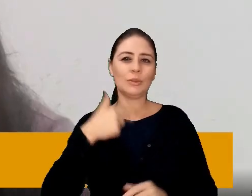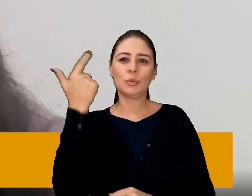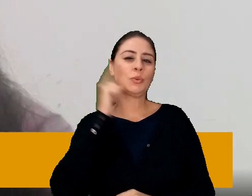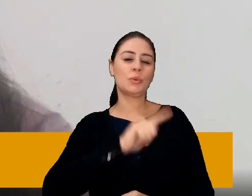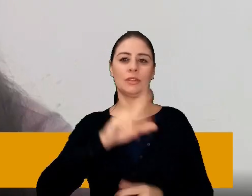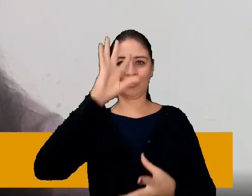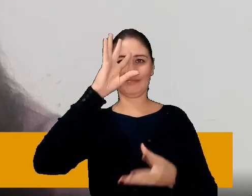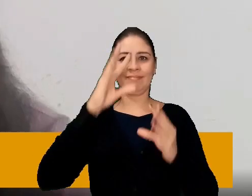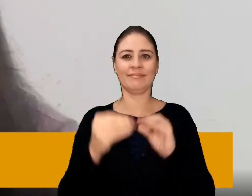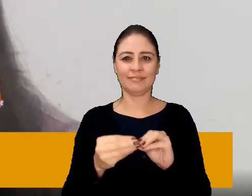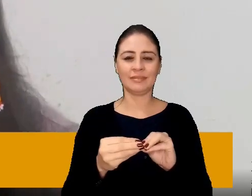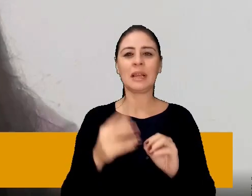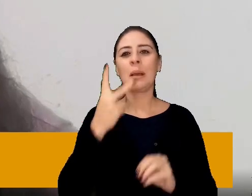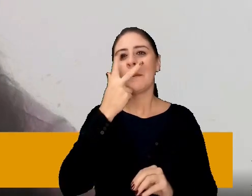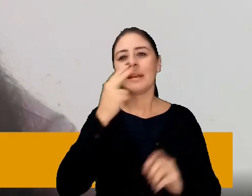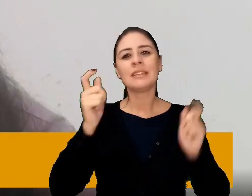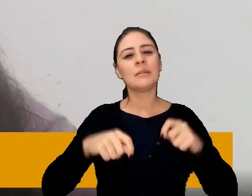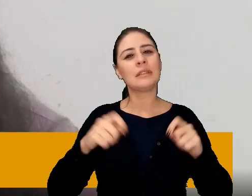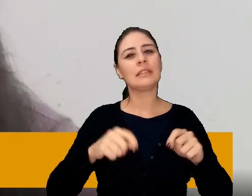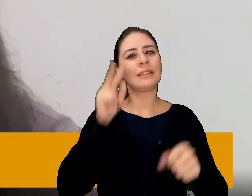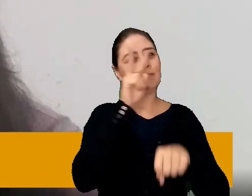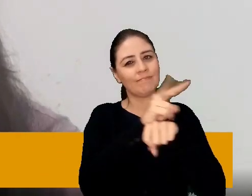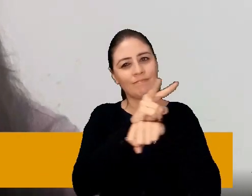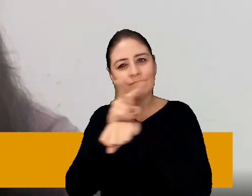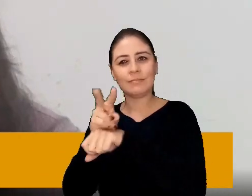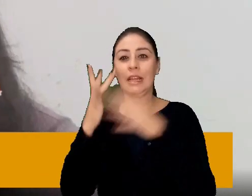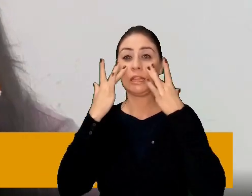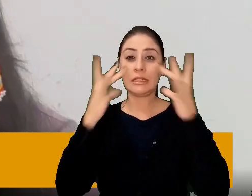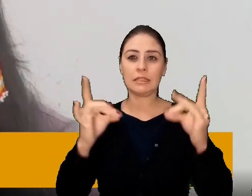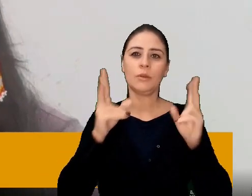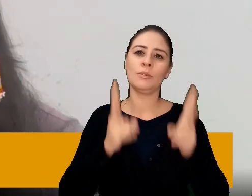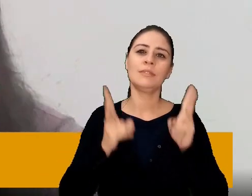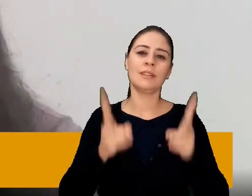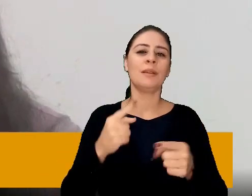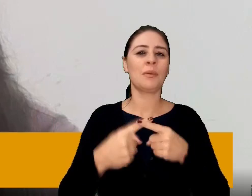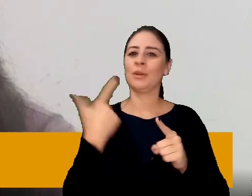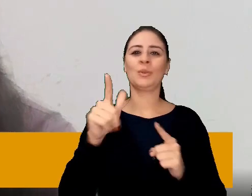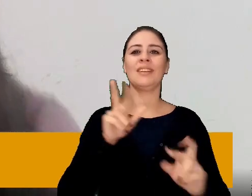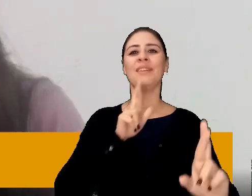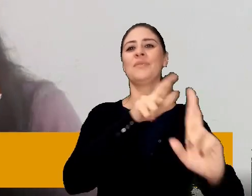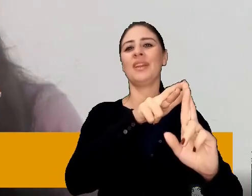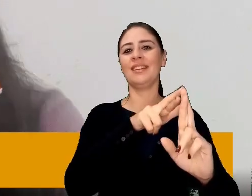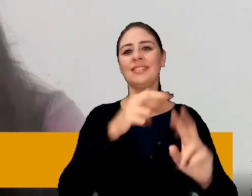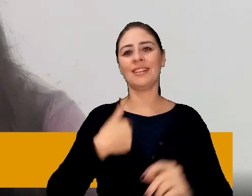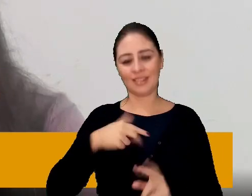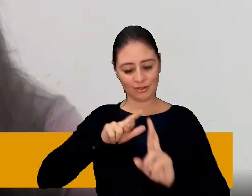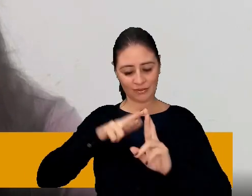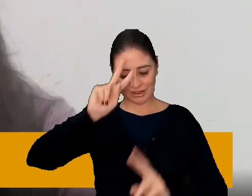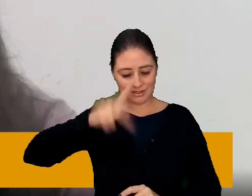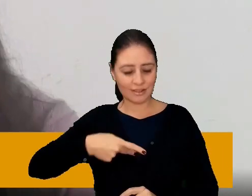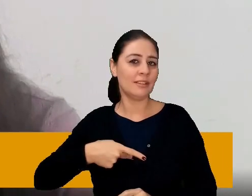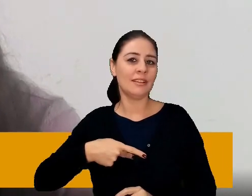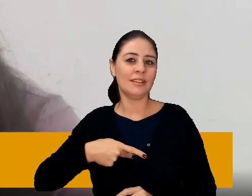captar, né? Parece que a gente tem que ficar de olho o tempo todo, porque quando você entra lá dentro, você não tem alguém como referência. Você tem que ser tua própria